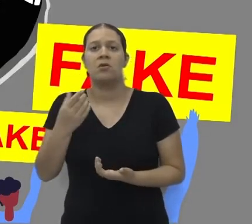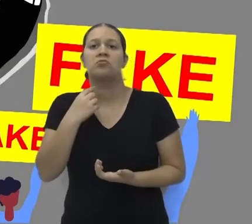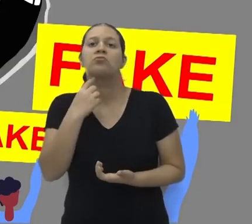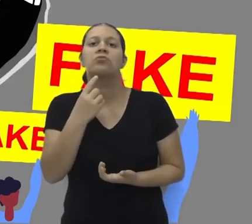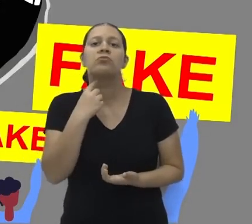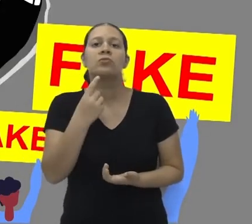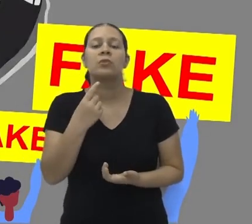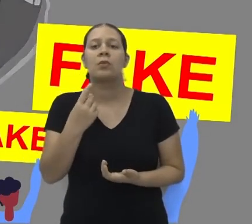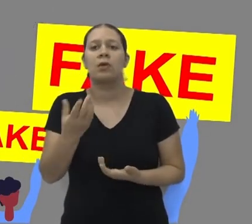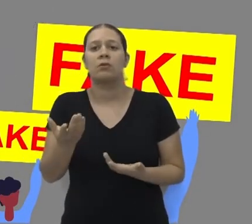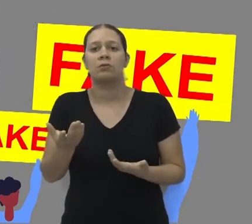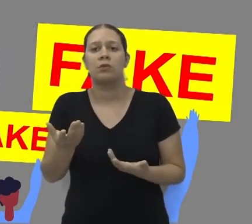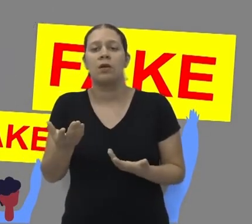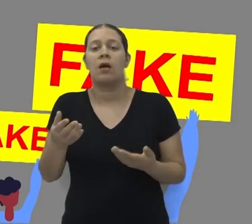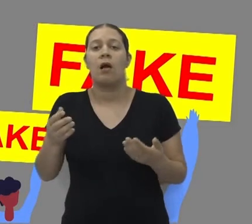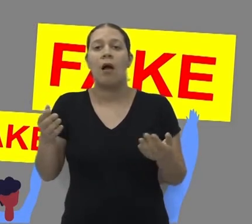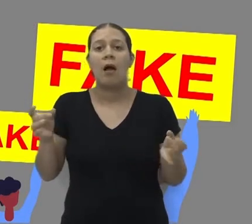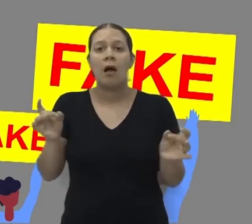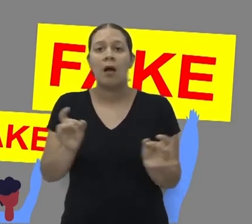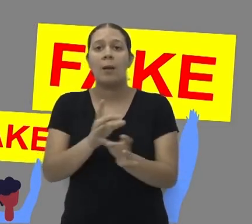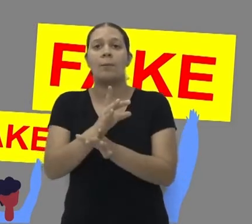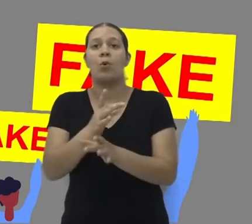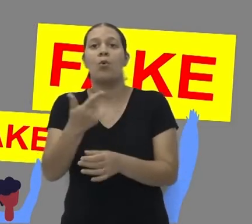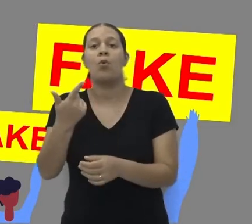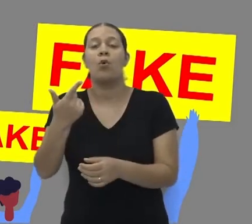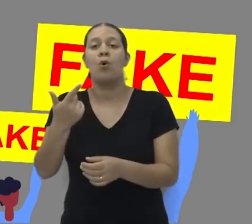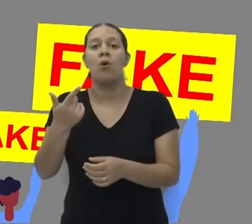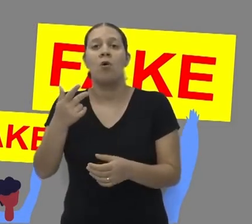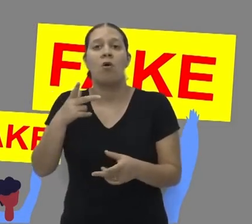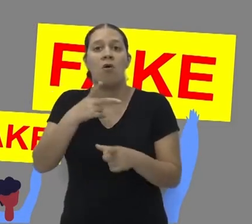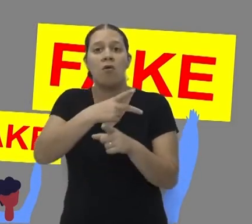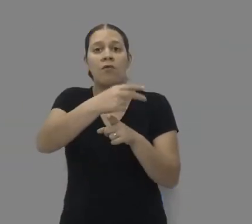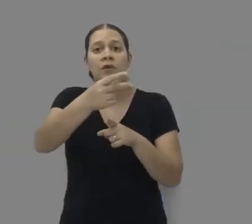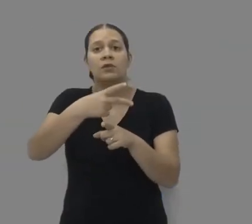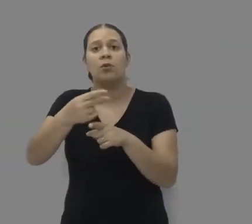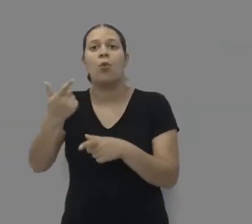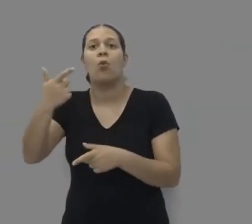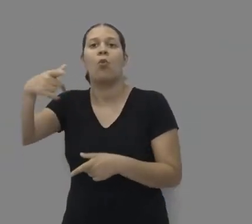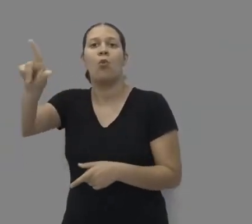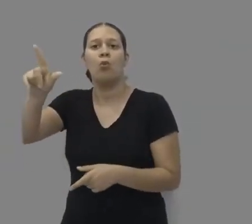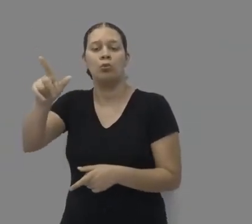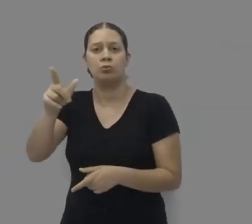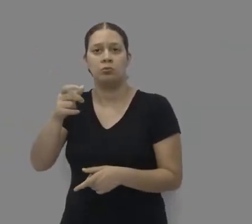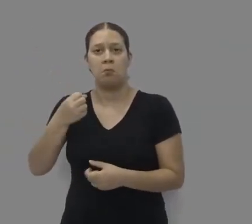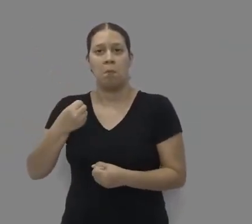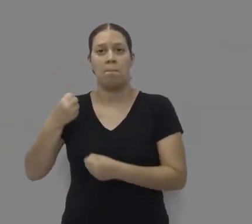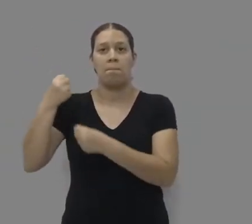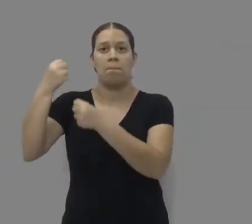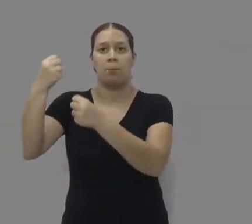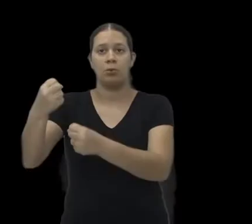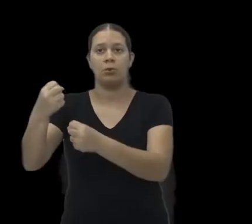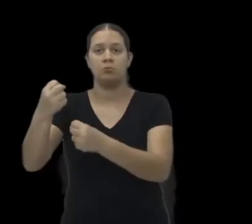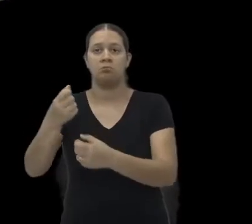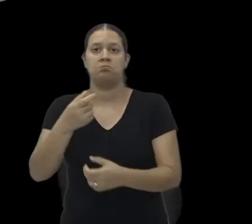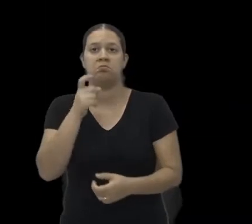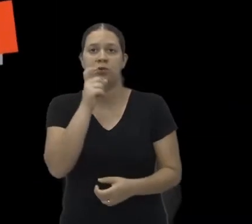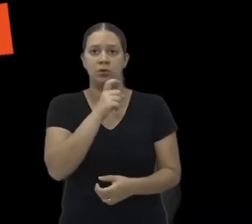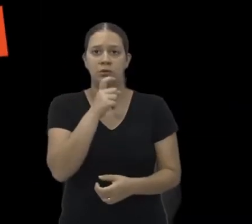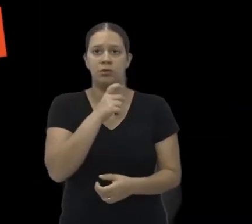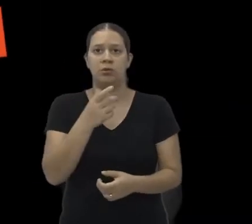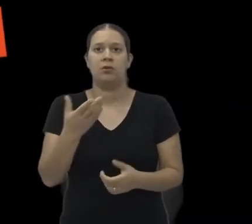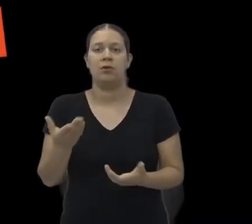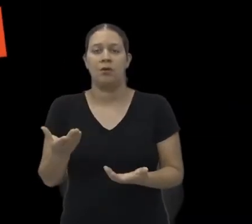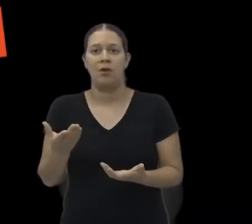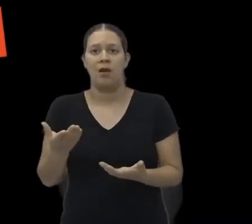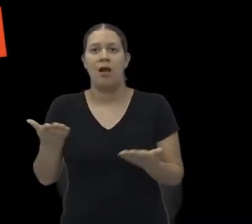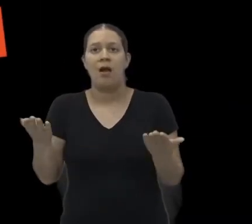fatos duvidosos. Essa distorção acabou elegendo muitos mentirosos que ainda estão no poder. Esses